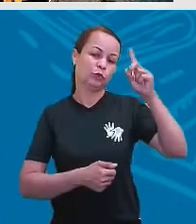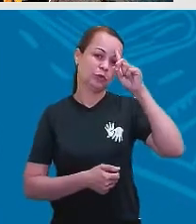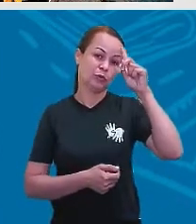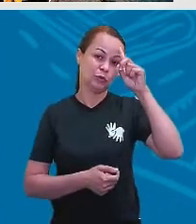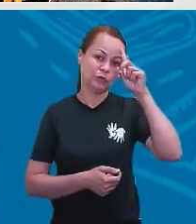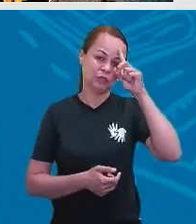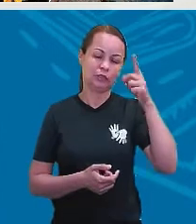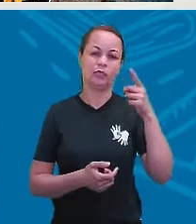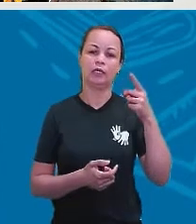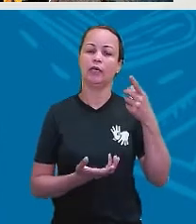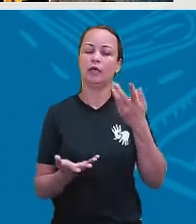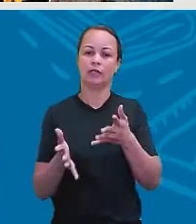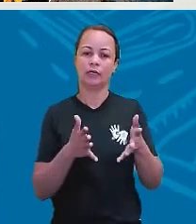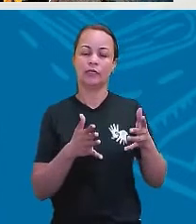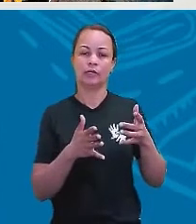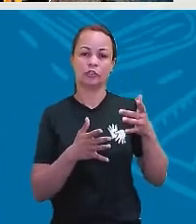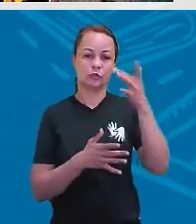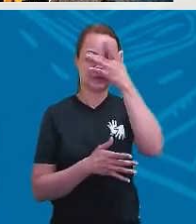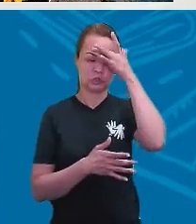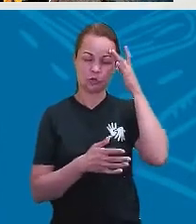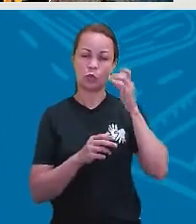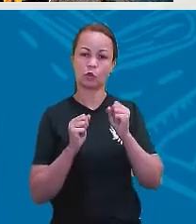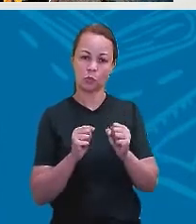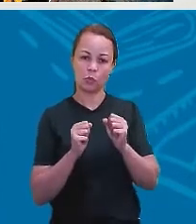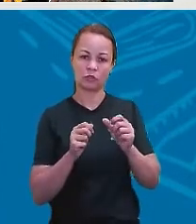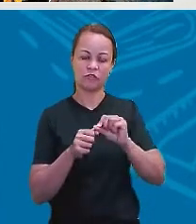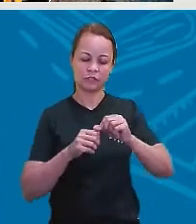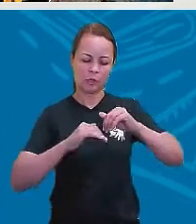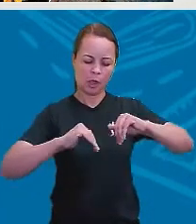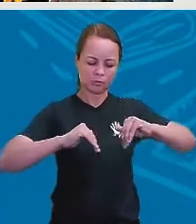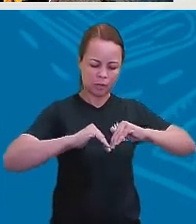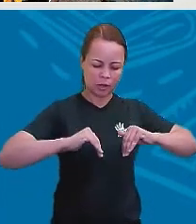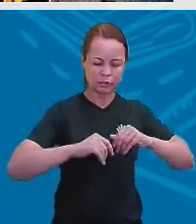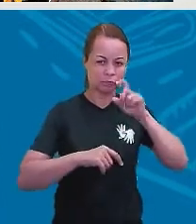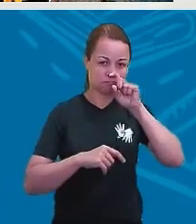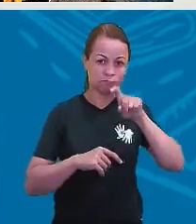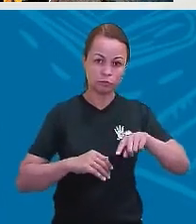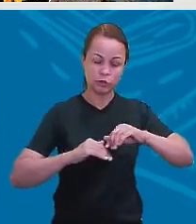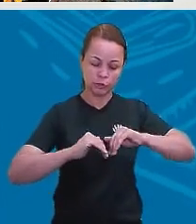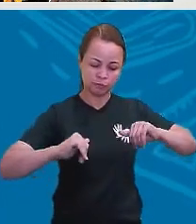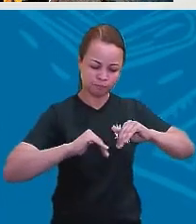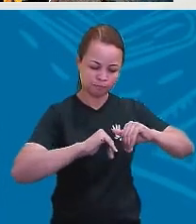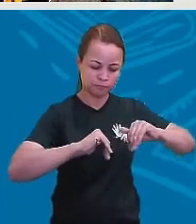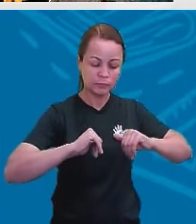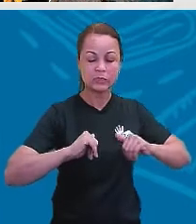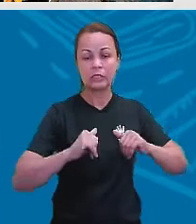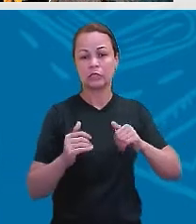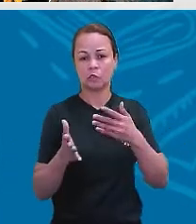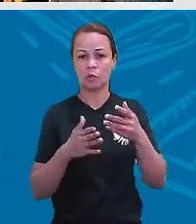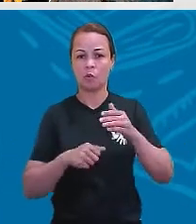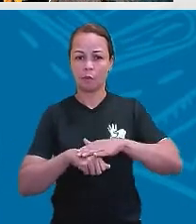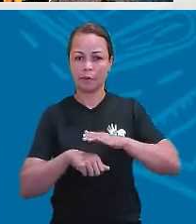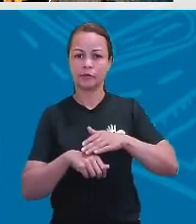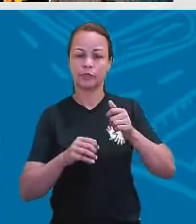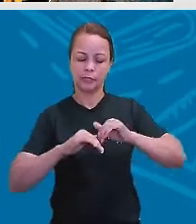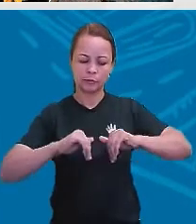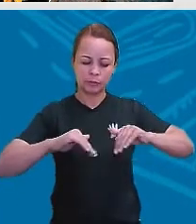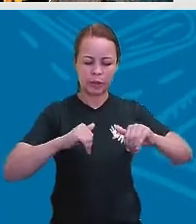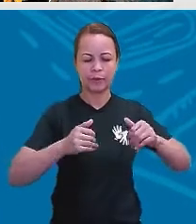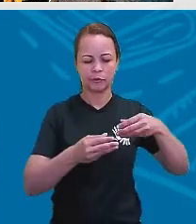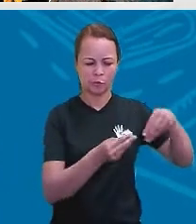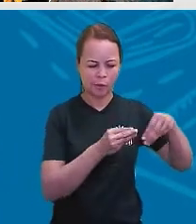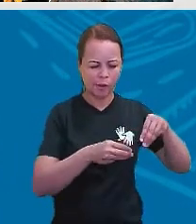que cada vez mais a gente possa fazer a separação desse lixo. Porque a partir do momento que a gente está separando o nosso lixinho, o